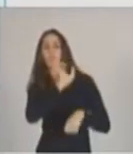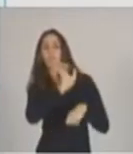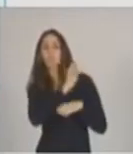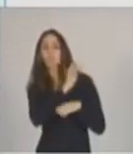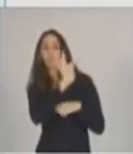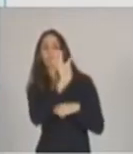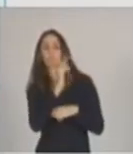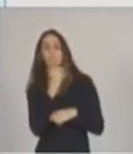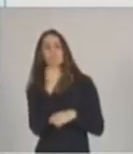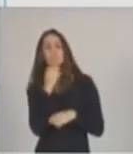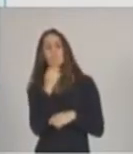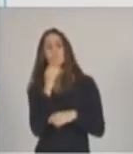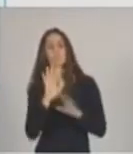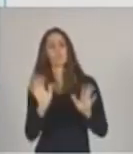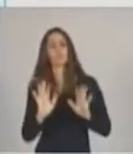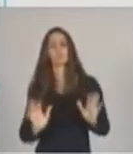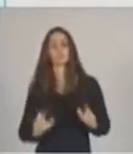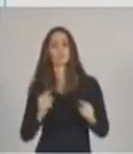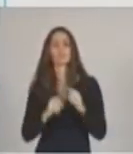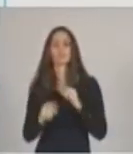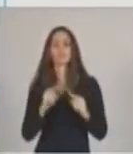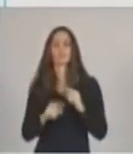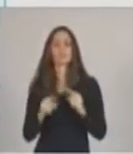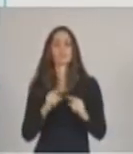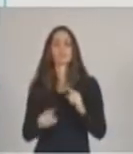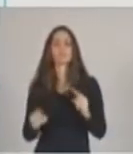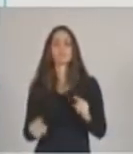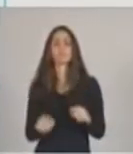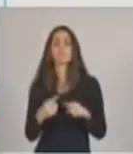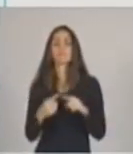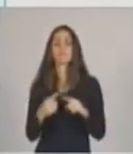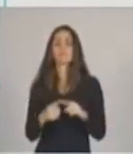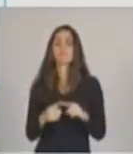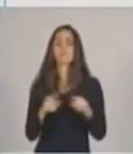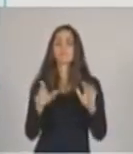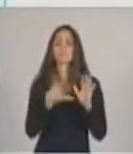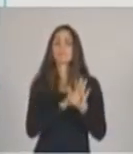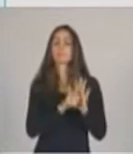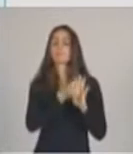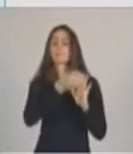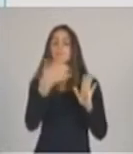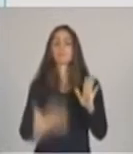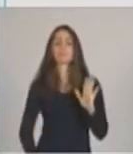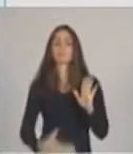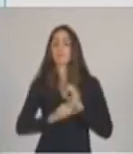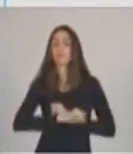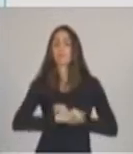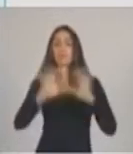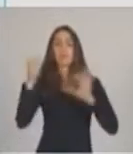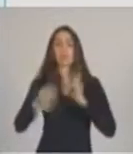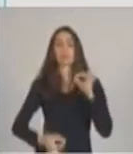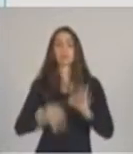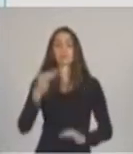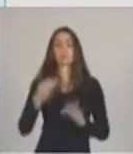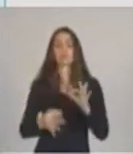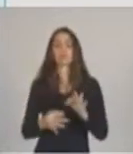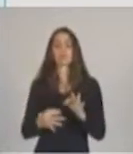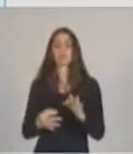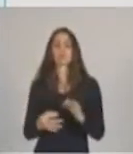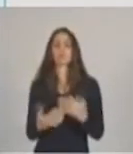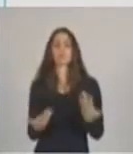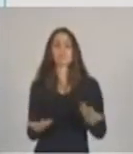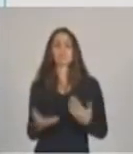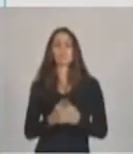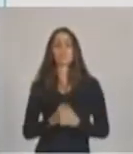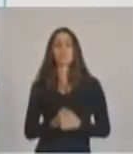não cede. Já tem decisões claras sobre isso. Tanto em concessões, aí no